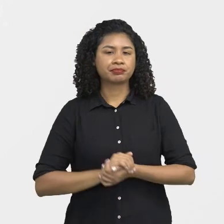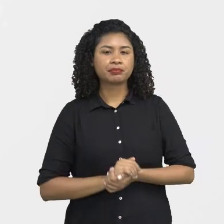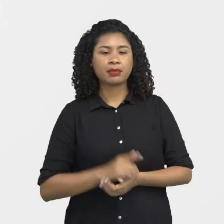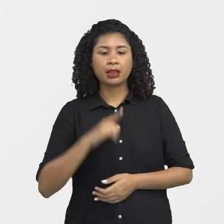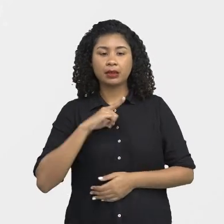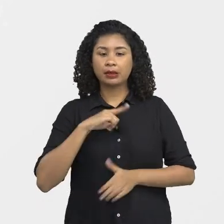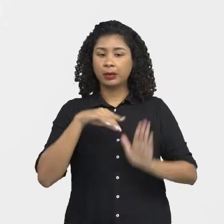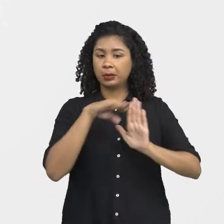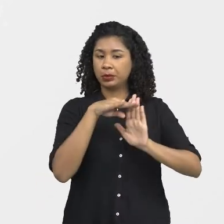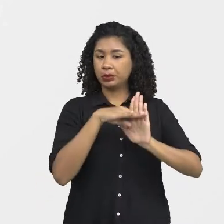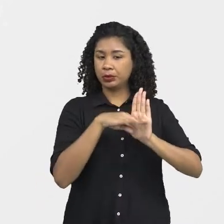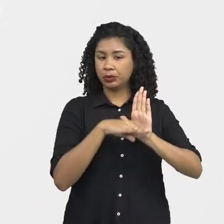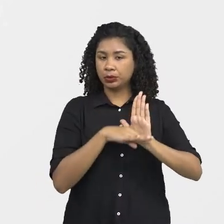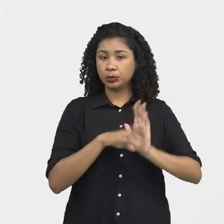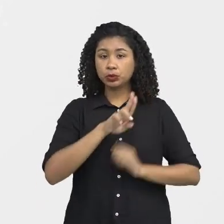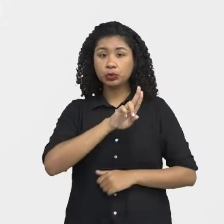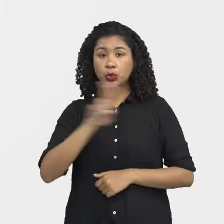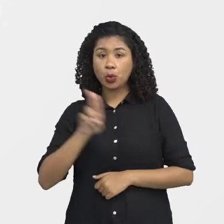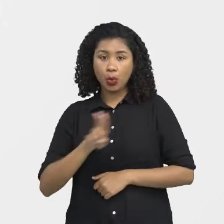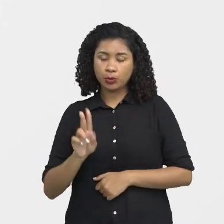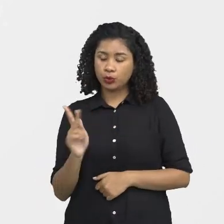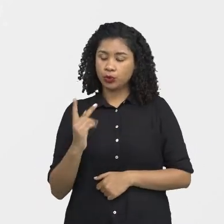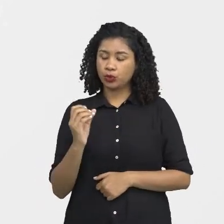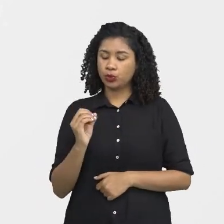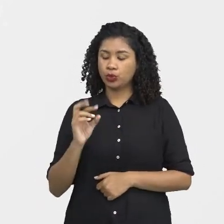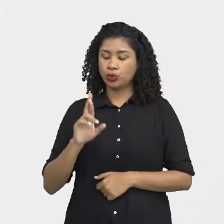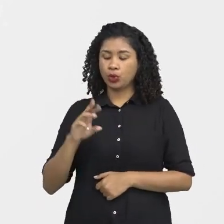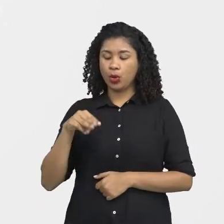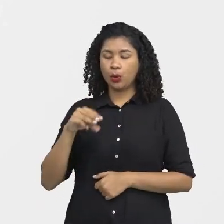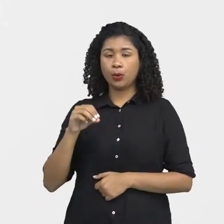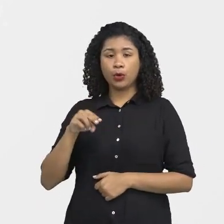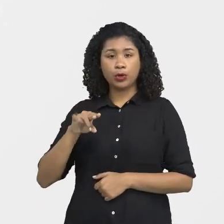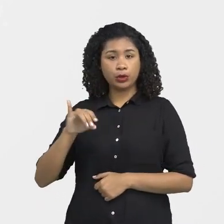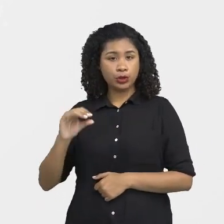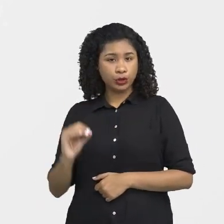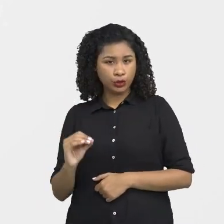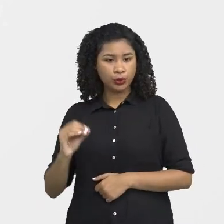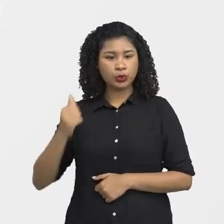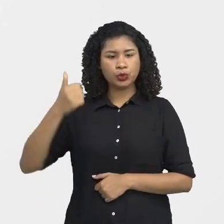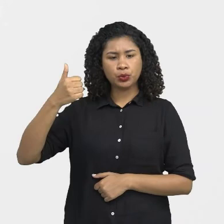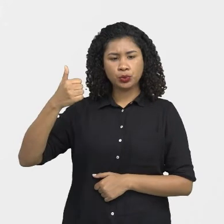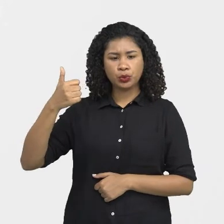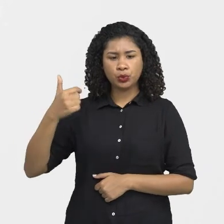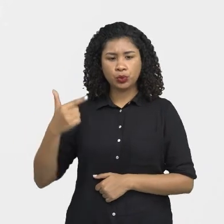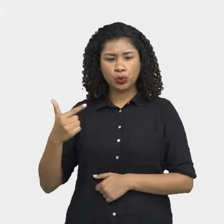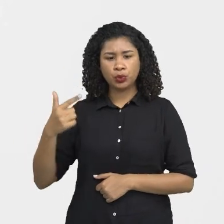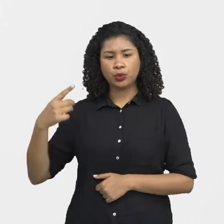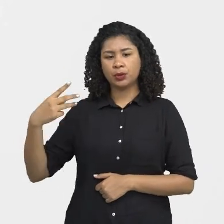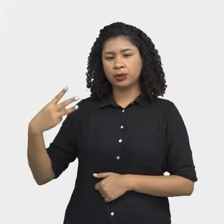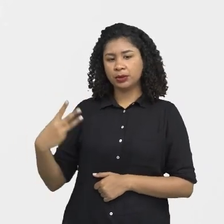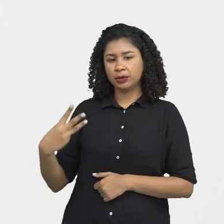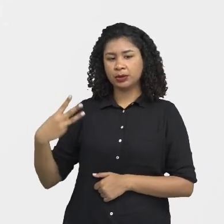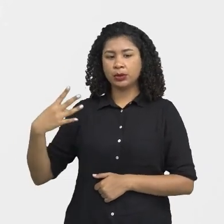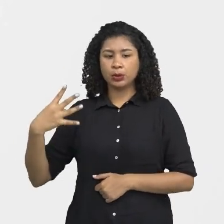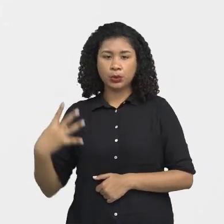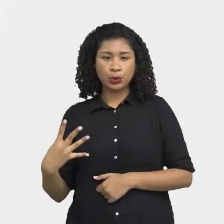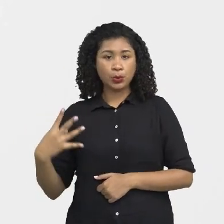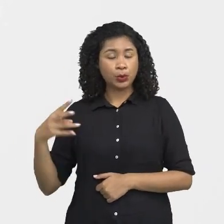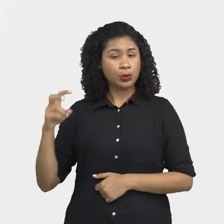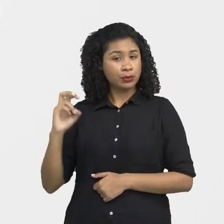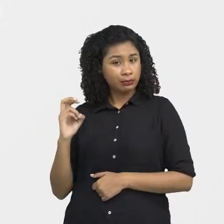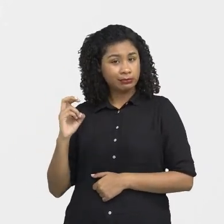seguintes hormônios: o glucagon, a adrenalina, somatotrofina, a noradrenalina